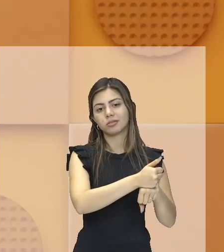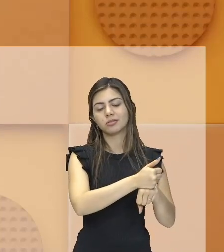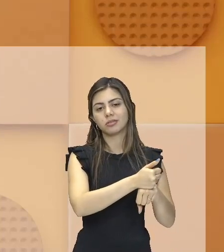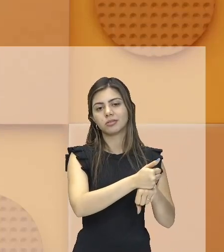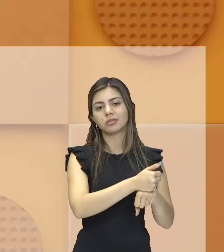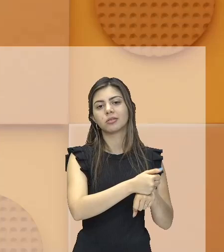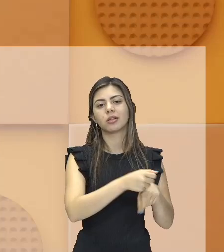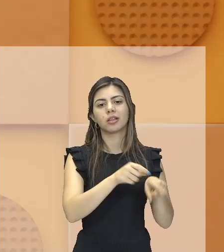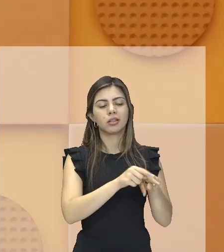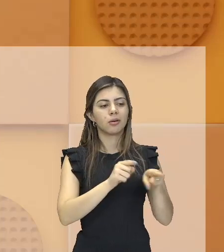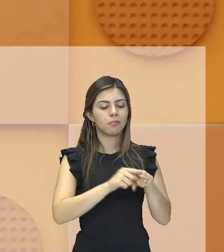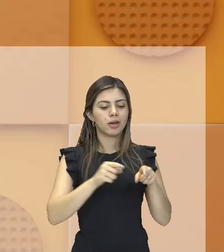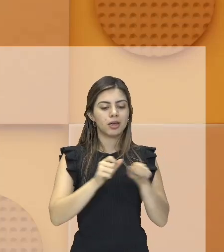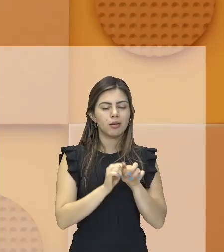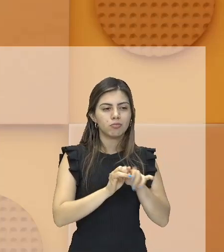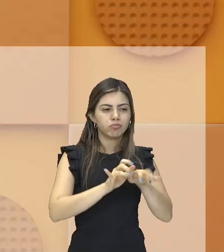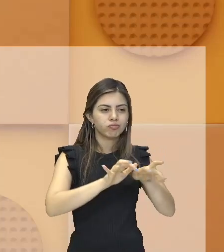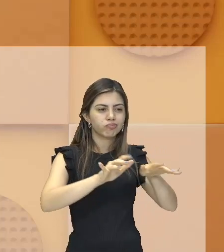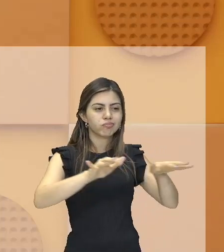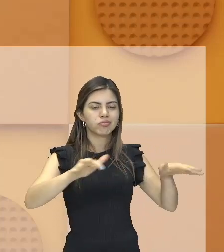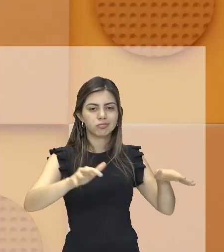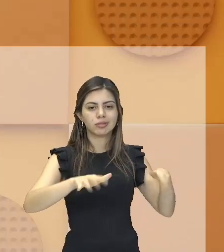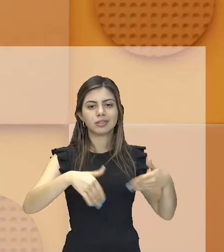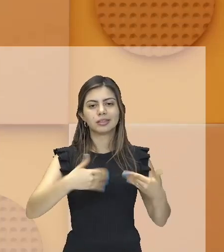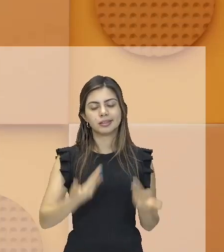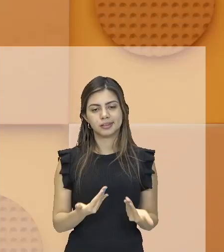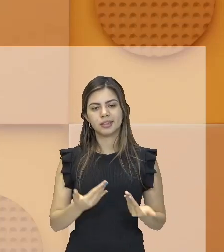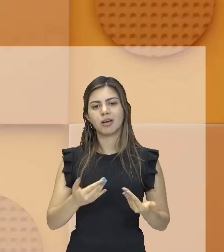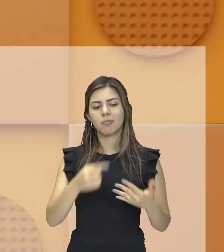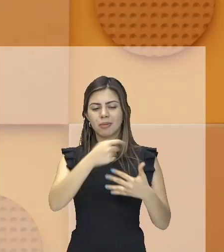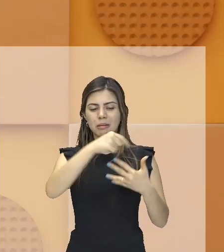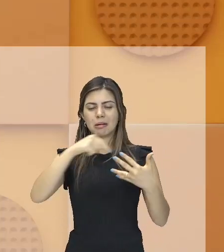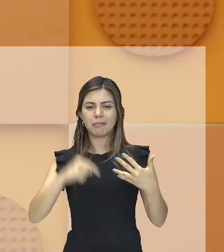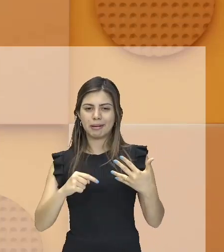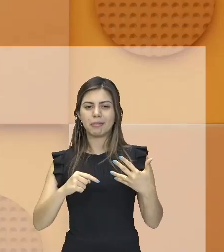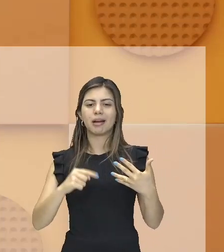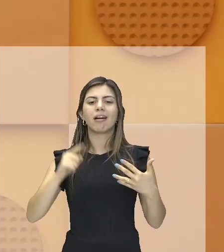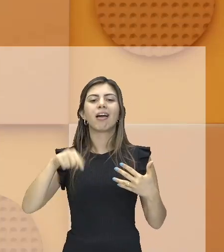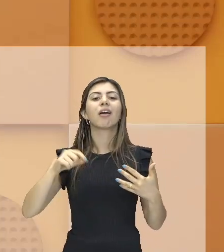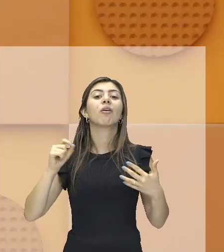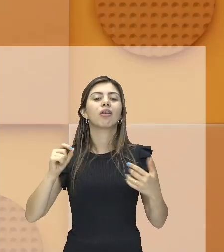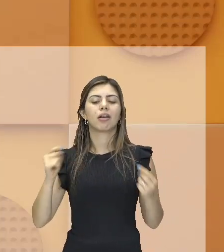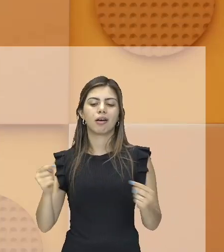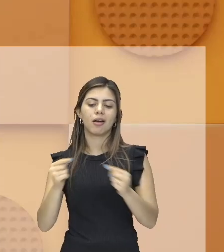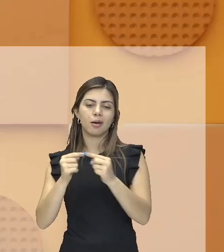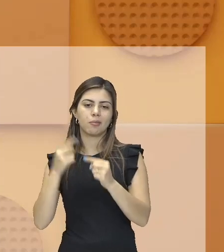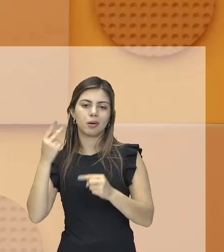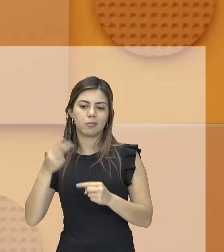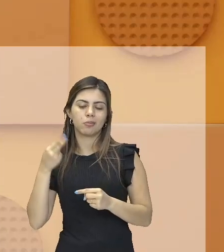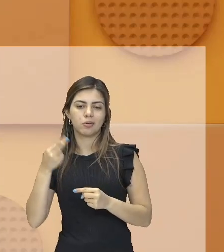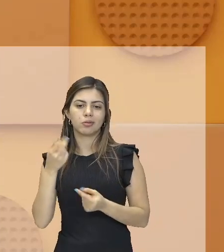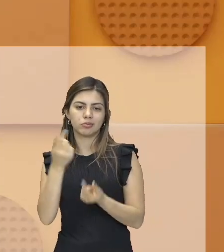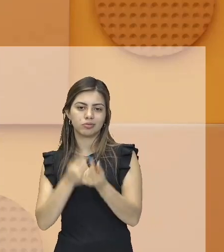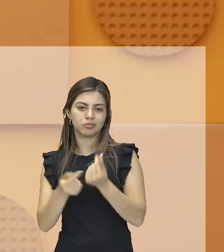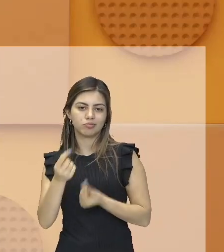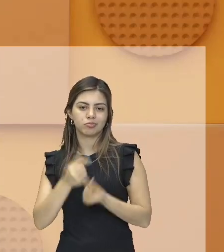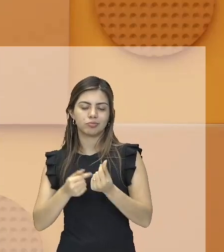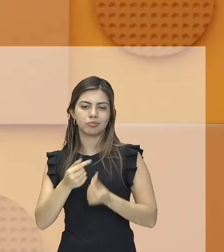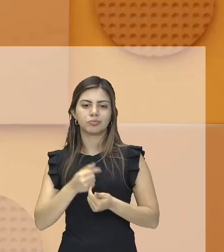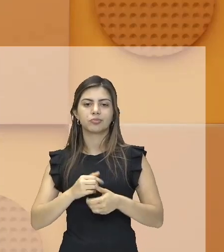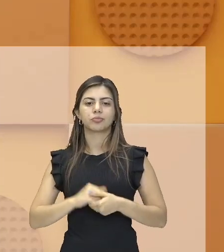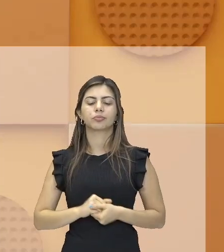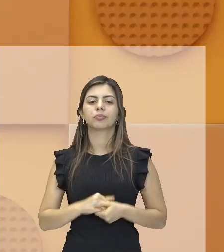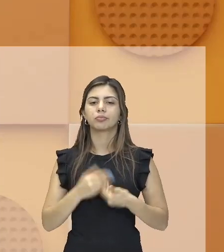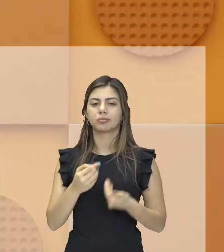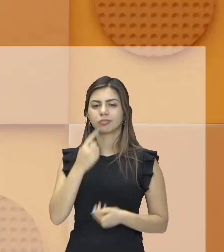questão de expandir as fronteiras. Então, tudo isso vai estar associado a essa política mercantilista. Observamos